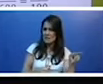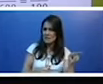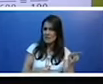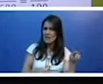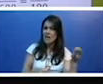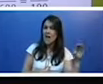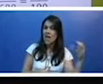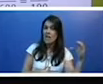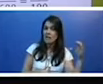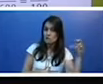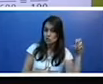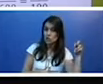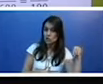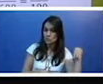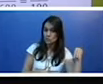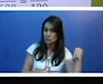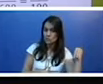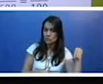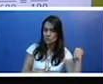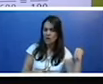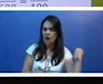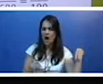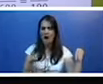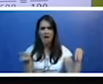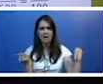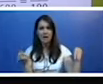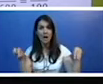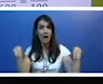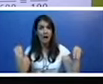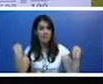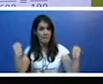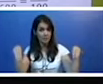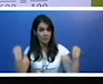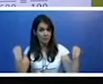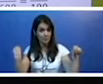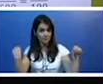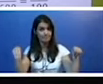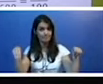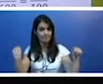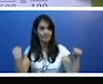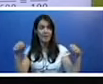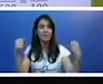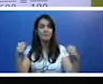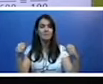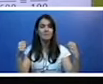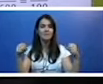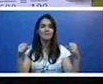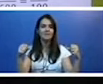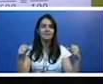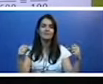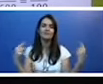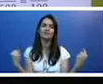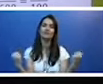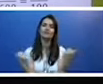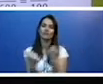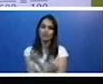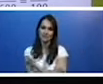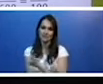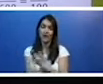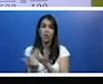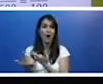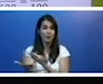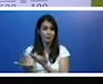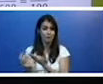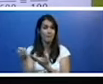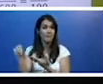aqui no tamanho real estou usando metros, a minha escala tem que ser metros também. Se eu estou medindo